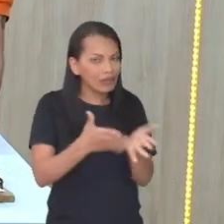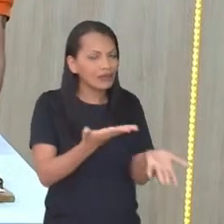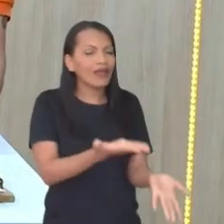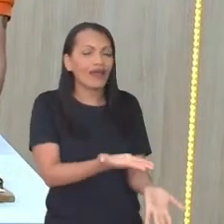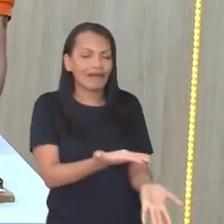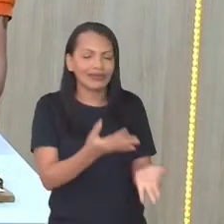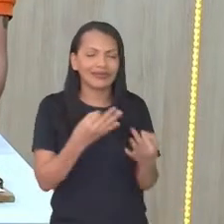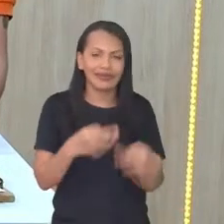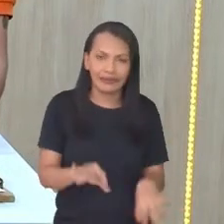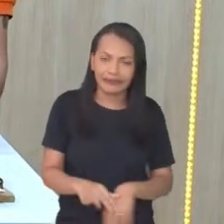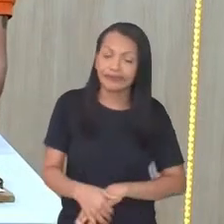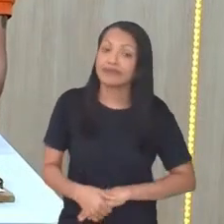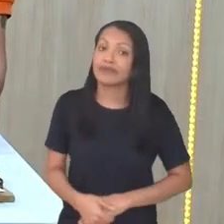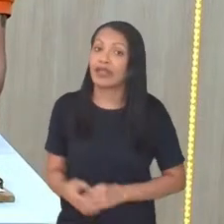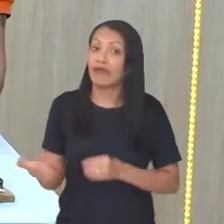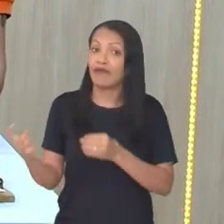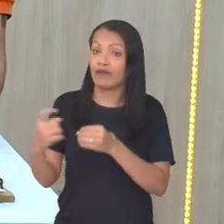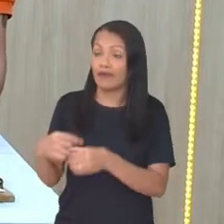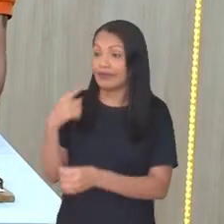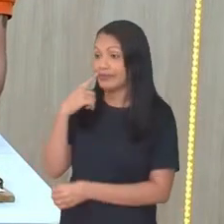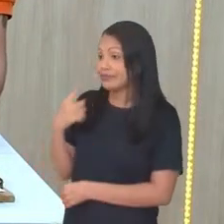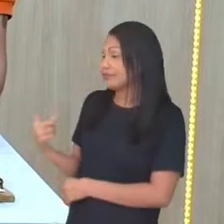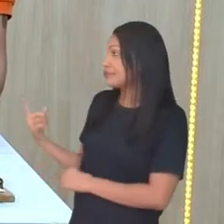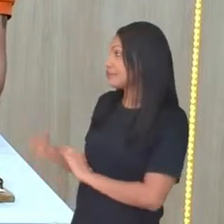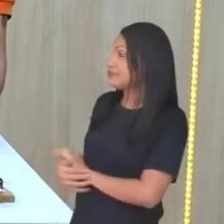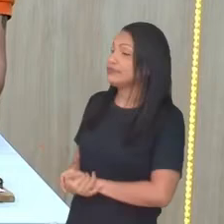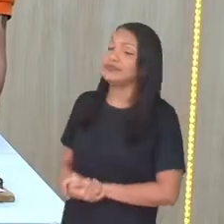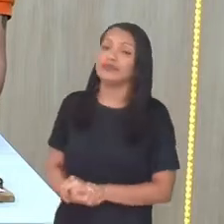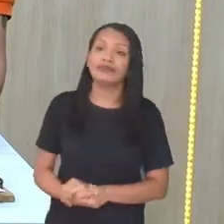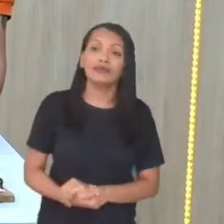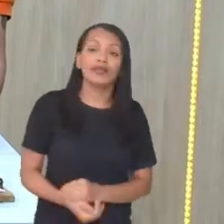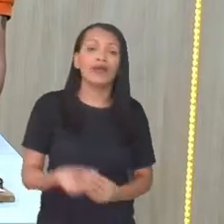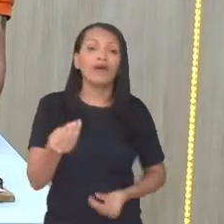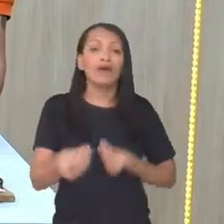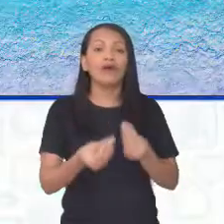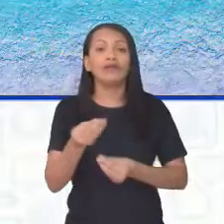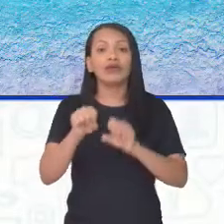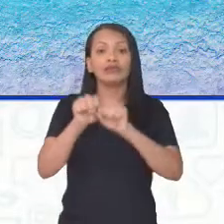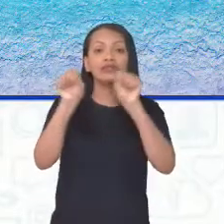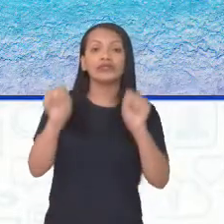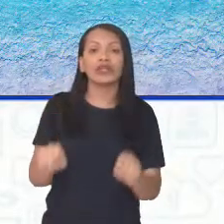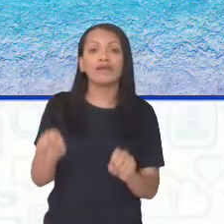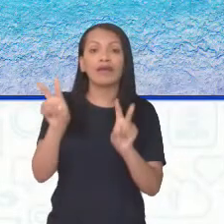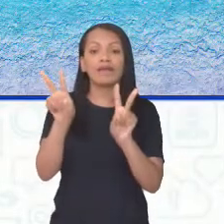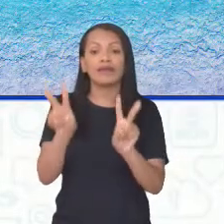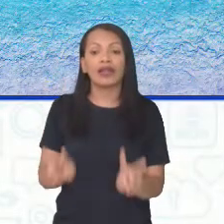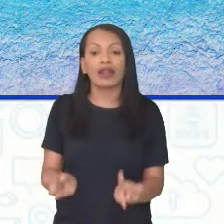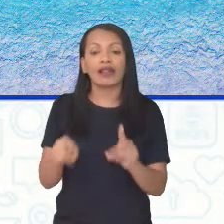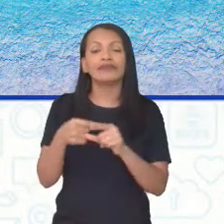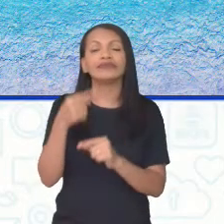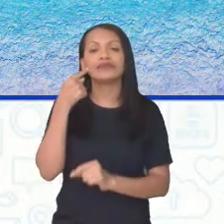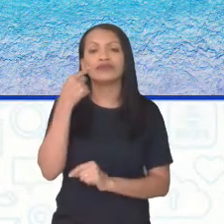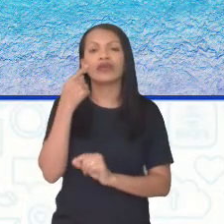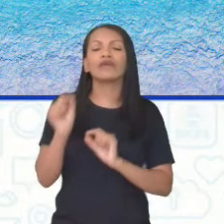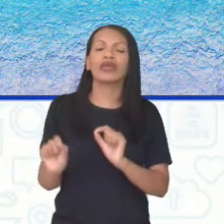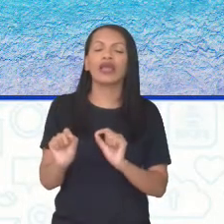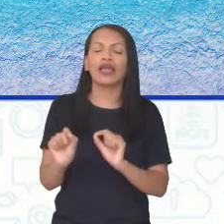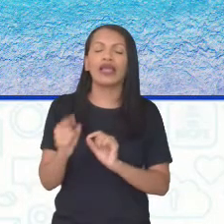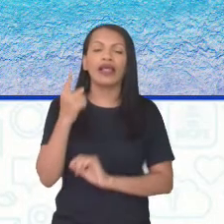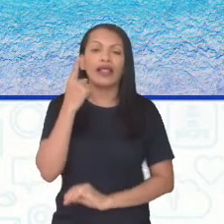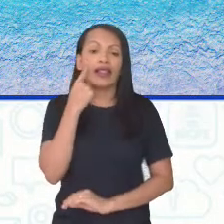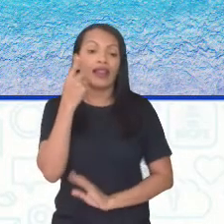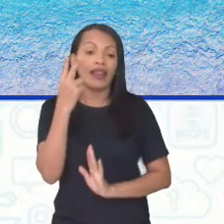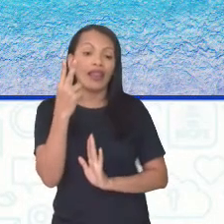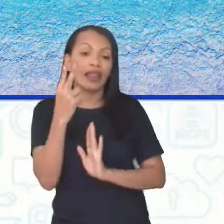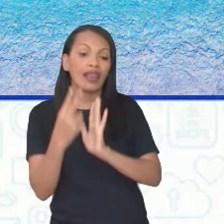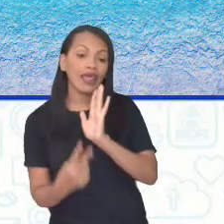né? Isso. Voltando aqui, olha, tem na telinha aí como é o sistema para ler lê-se da esquerda para a direita, como a professora